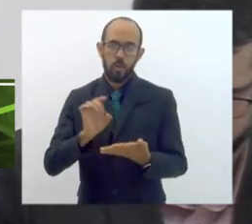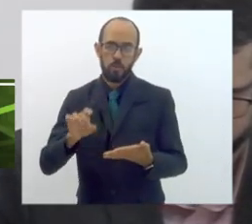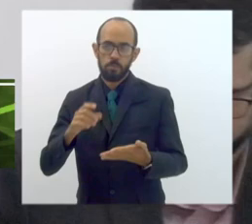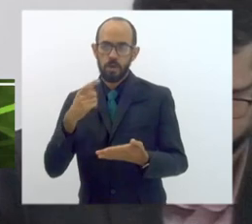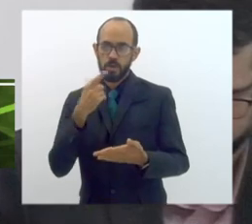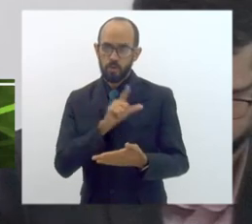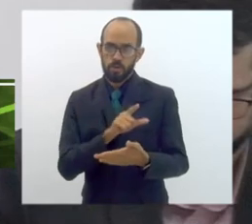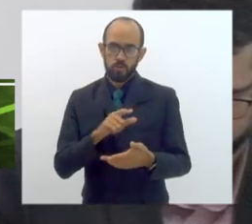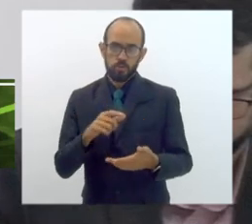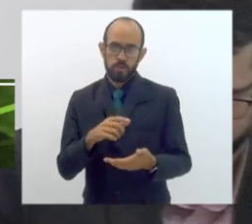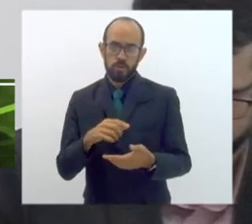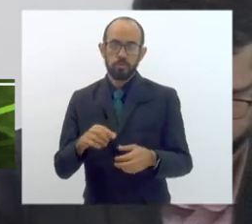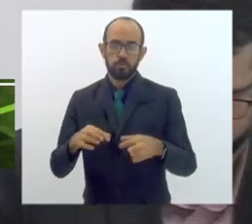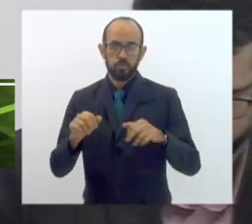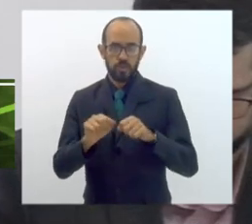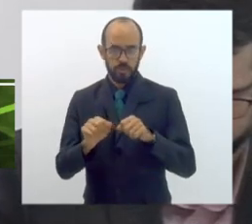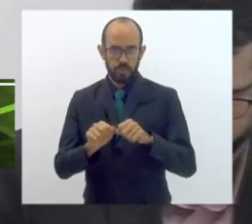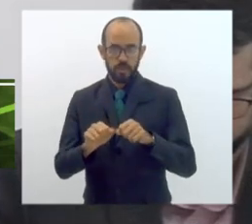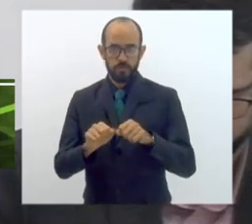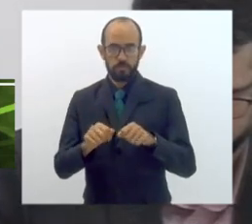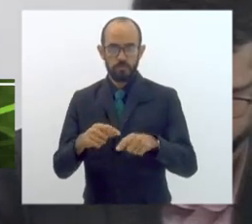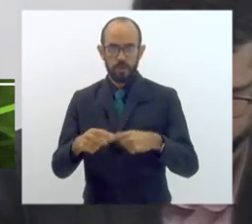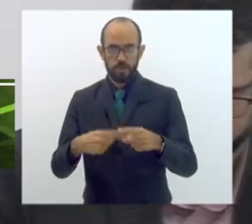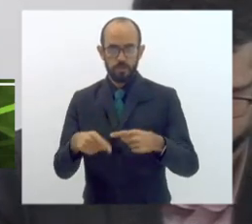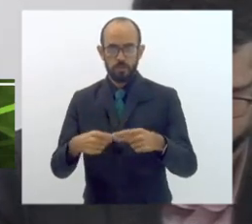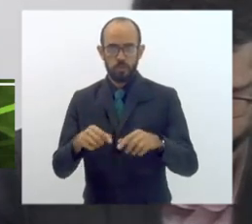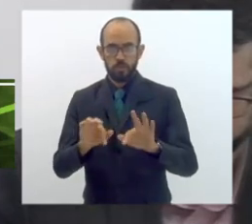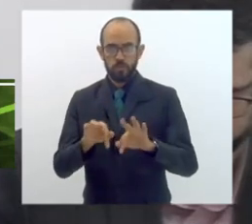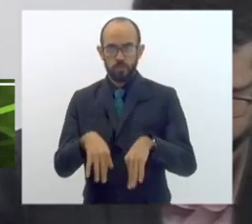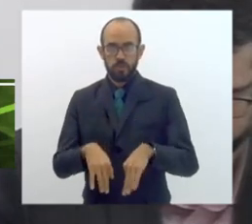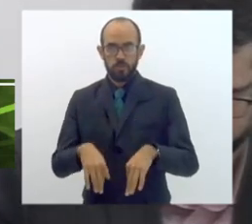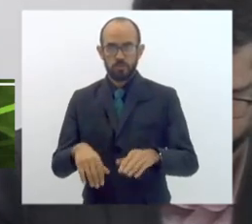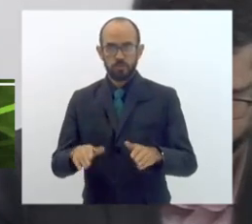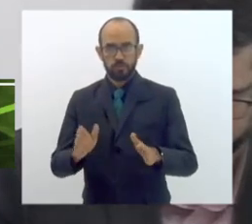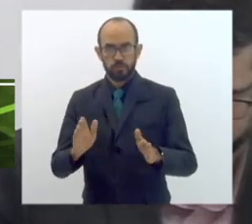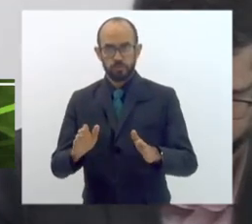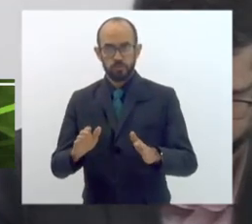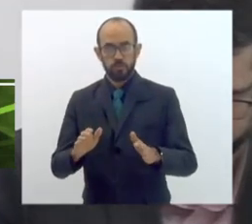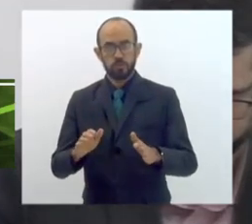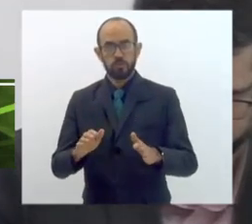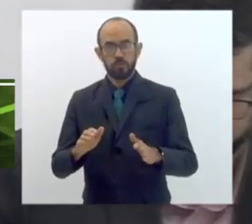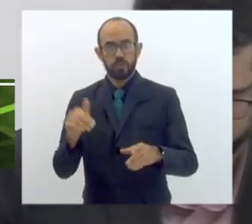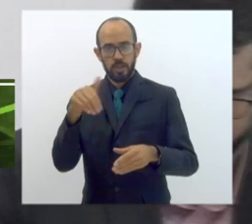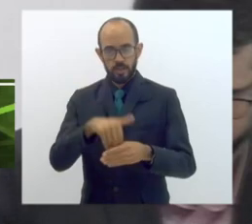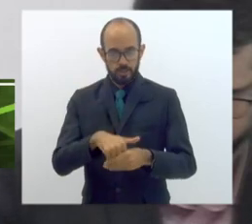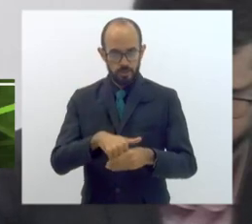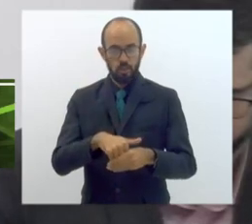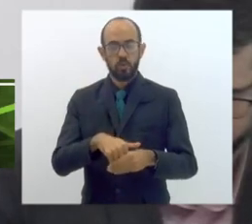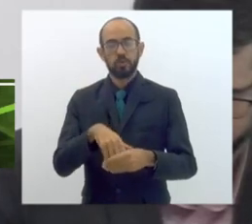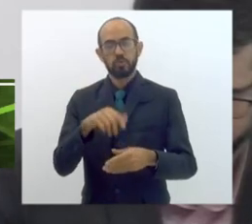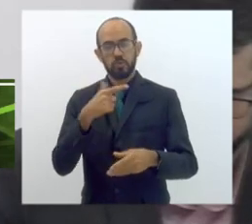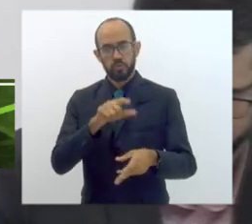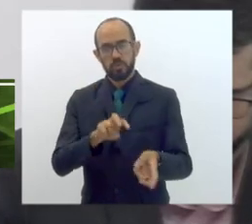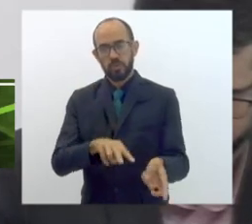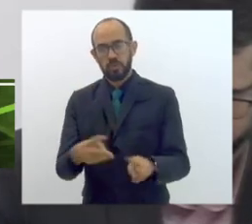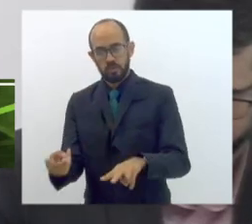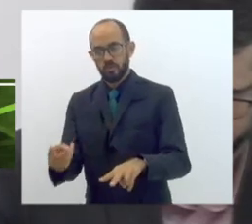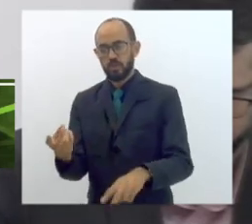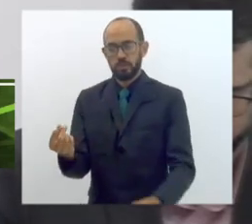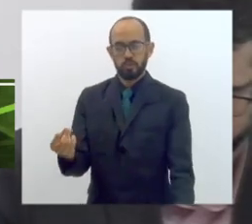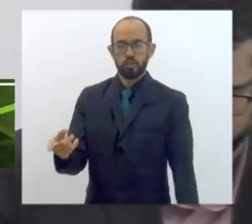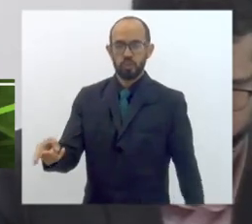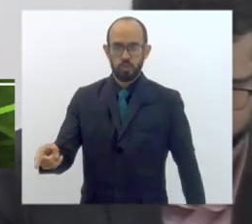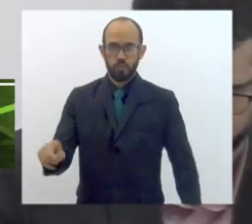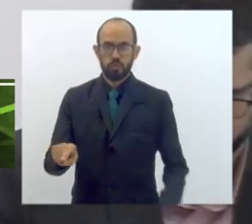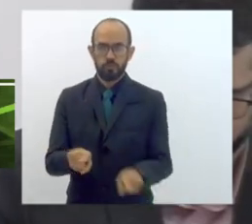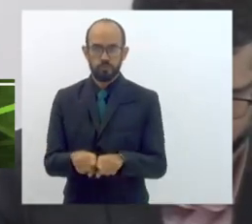gente consolide, para que logo no encerramento do período eleitoral esses recursos sejam transferidos. Inclusive, os